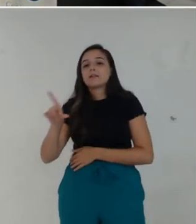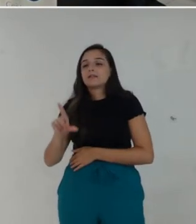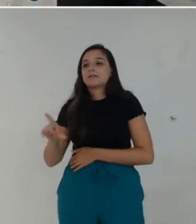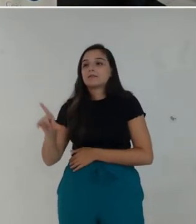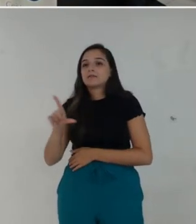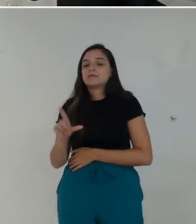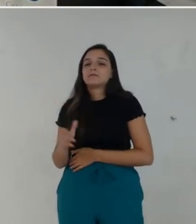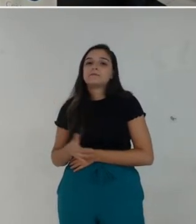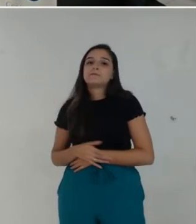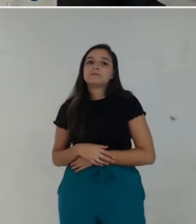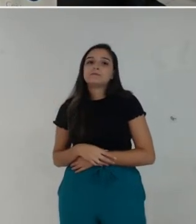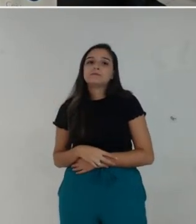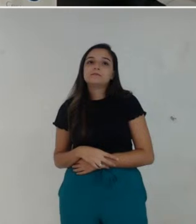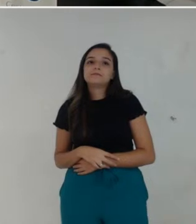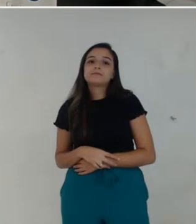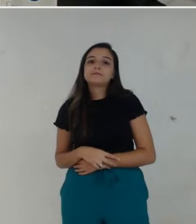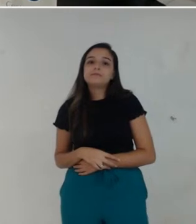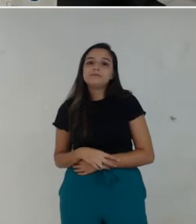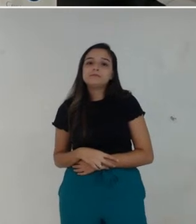abandonada, né?